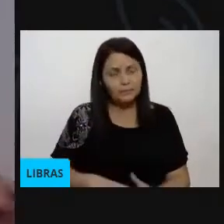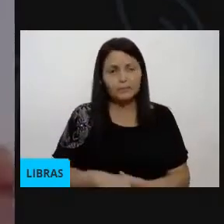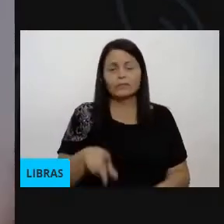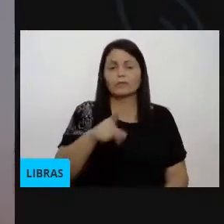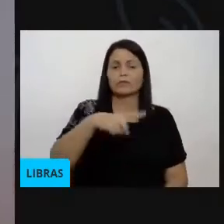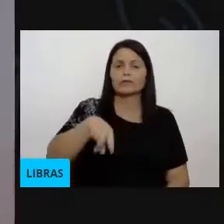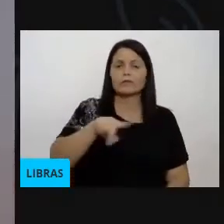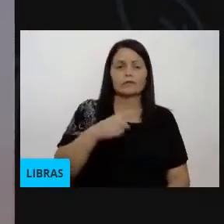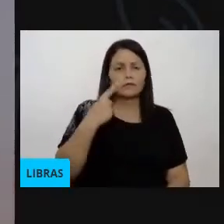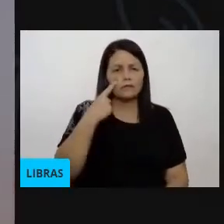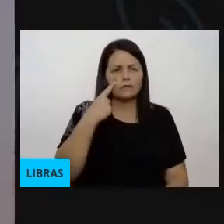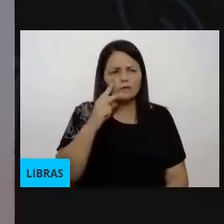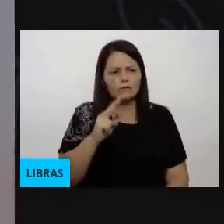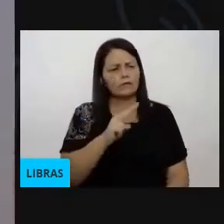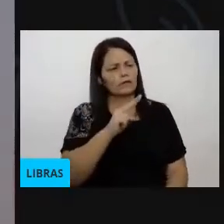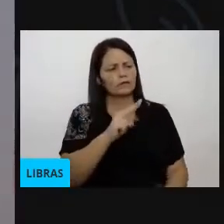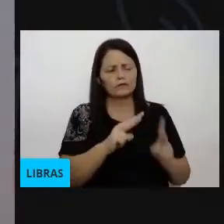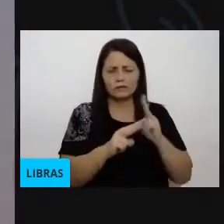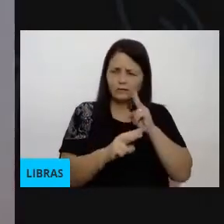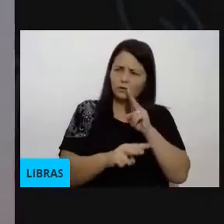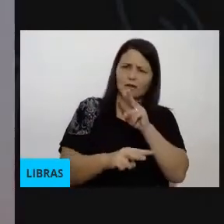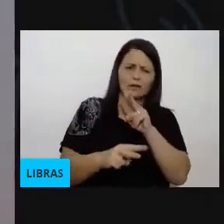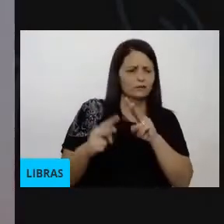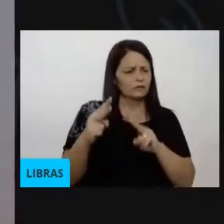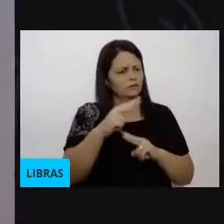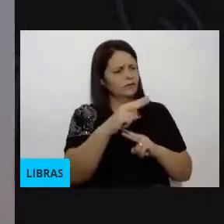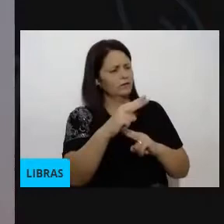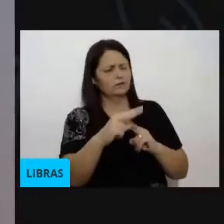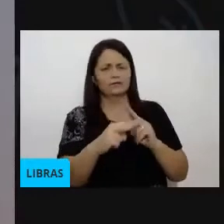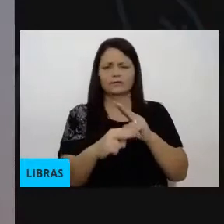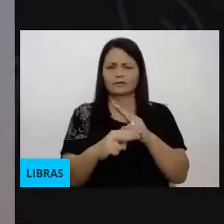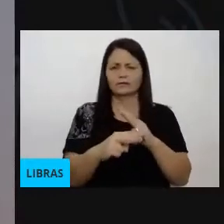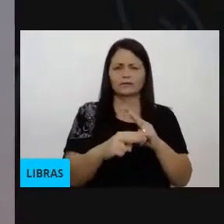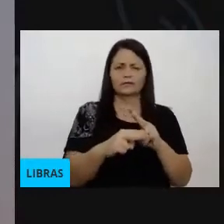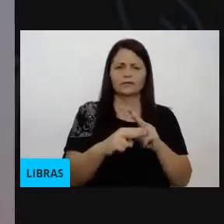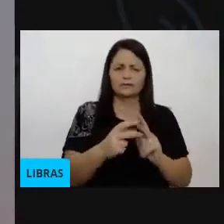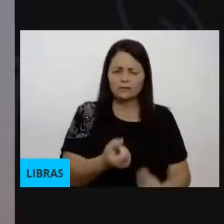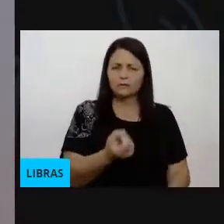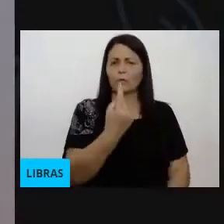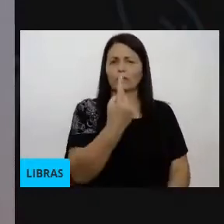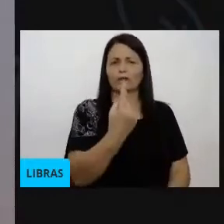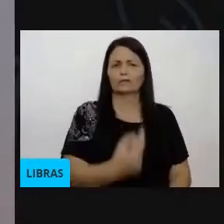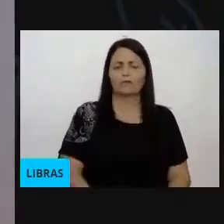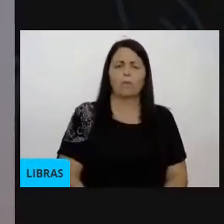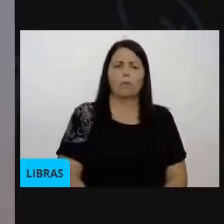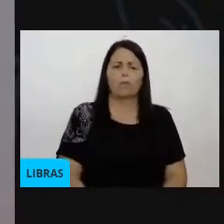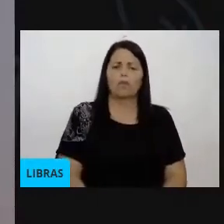gente tem que olhar para cada um, né, de uma forma absolutamente individualizada.